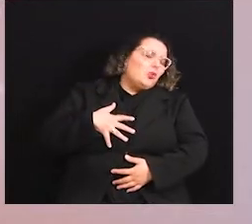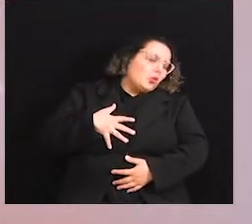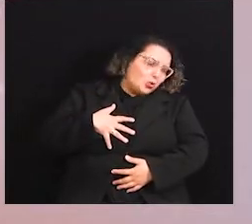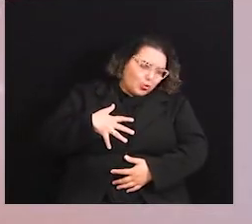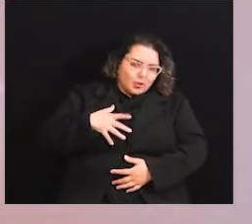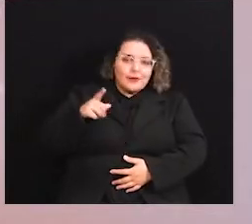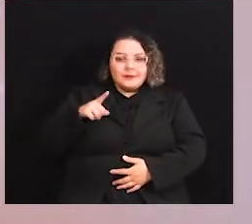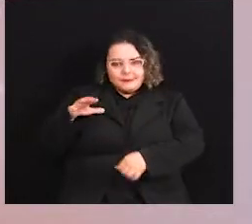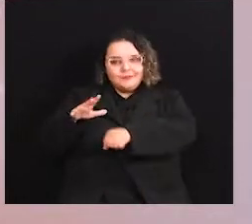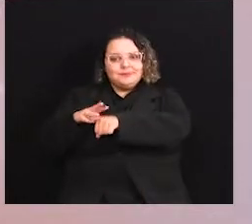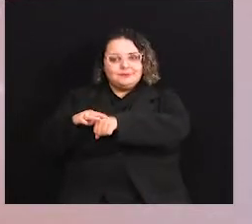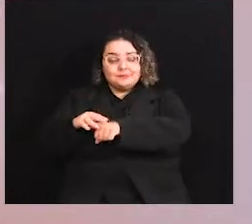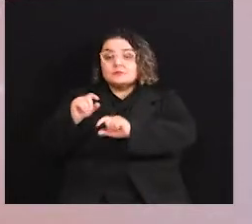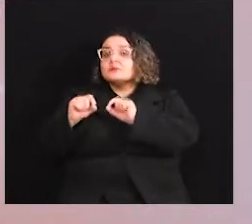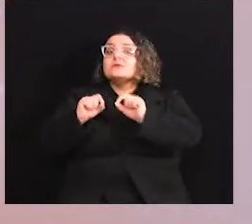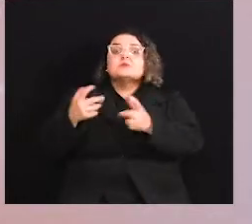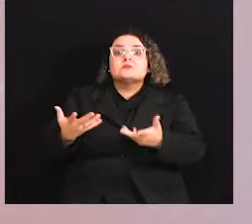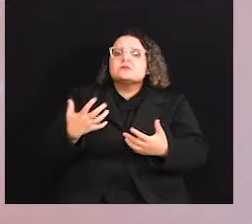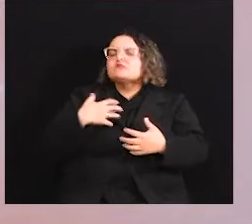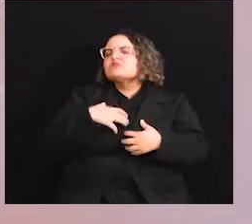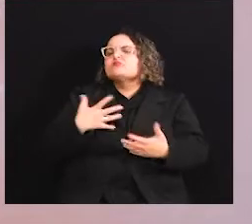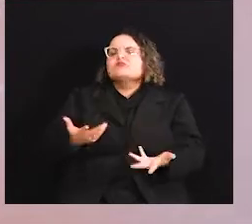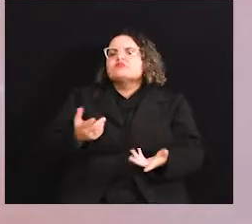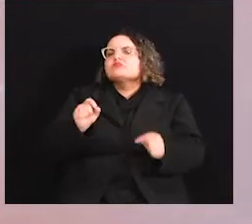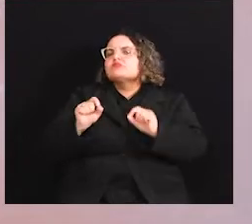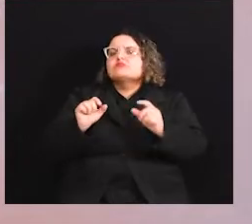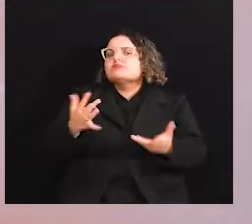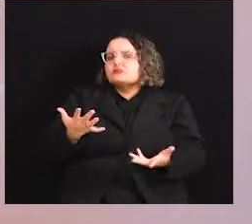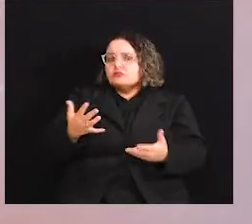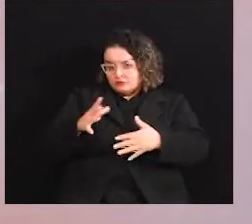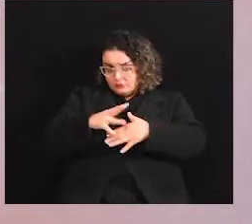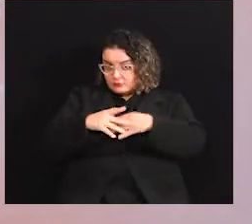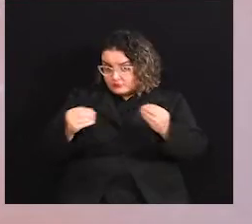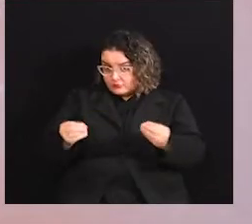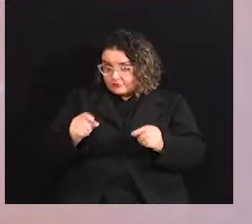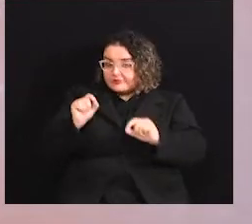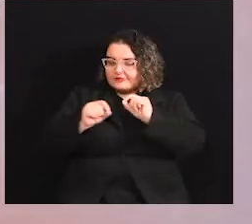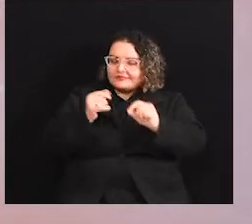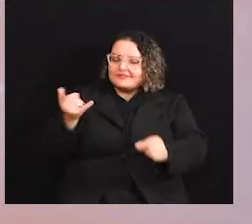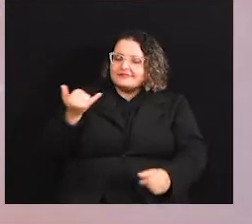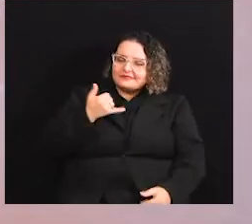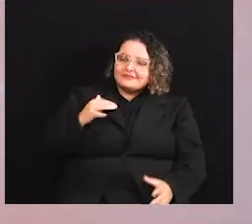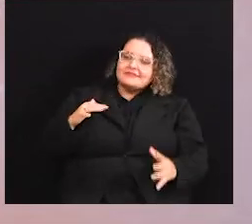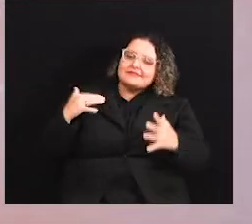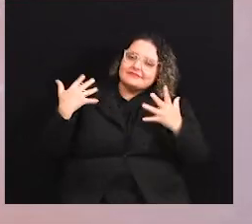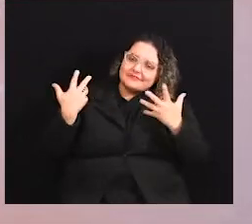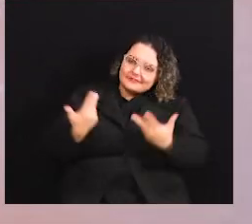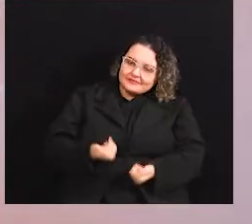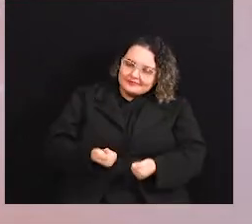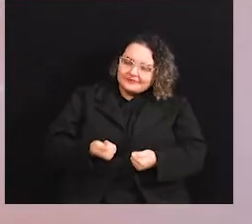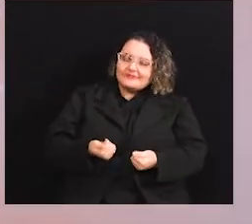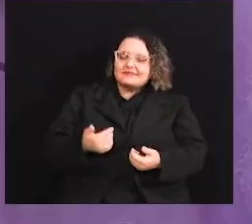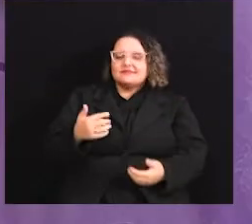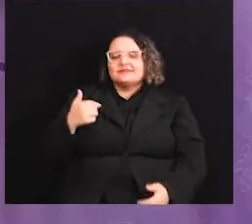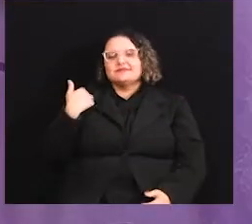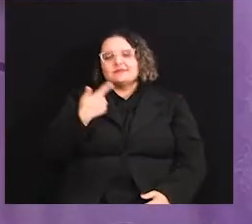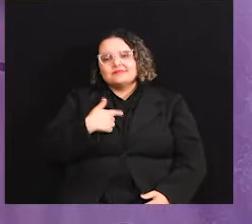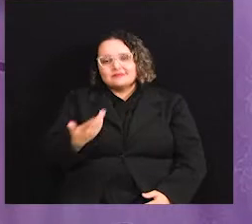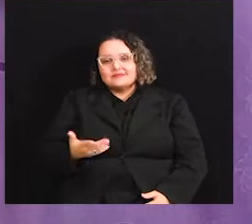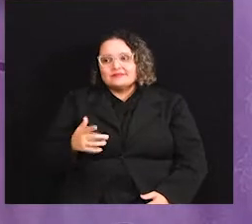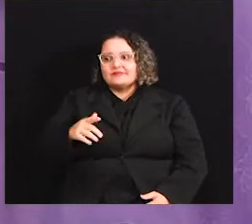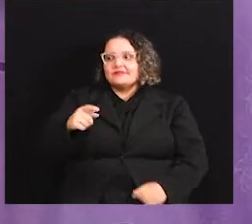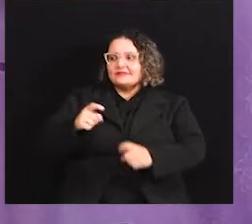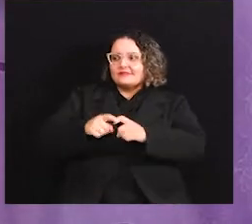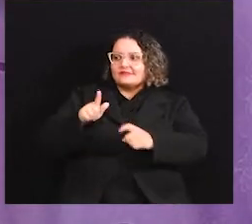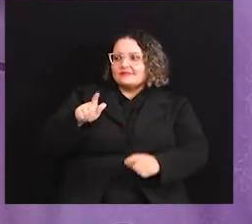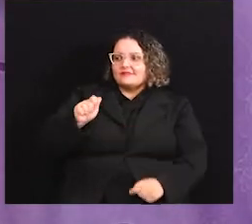à lactose. Mas o que é, os sintomas, a causa, se tem cura? Quem vai falar tudo isso e muito mais pra gente é o médico